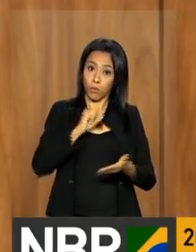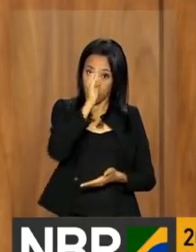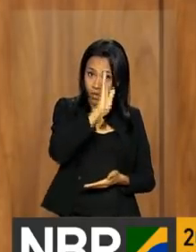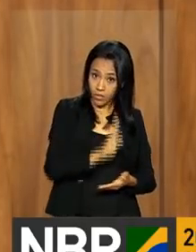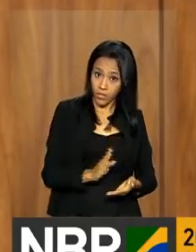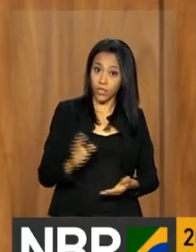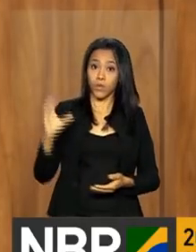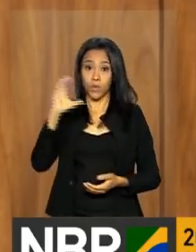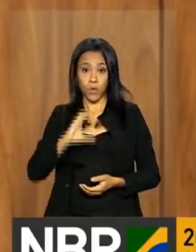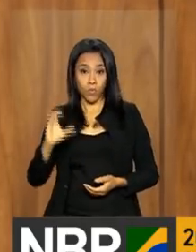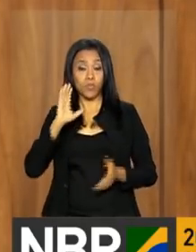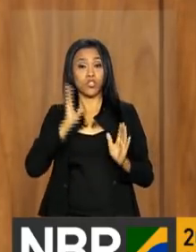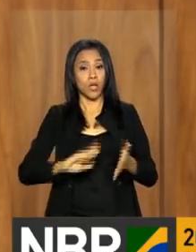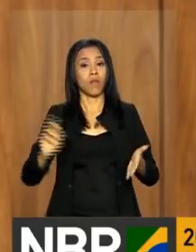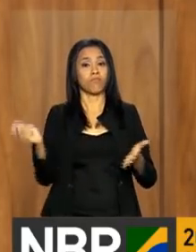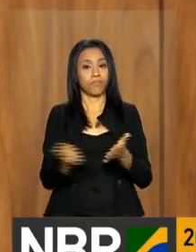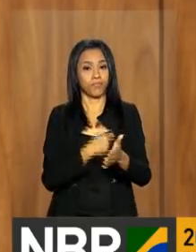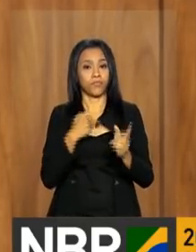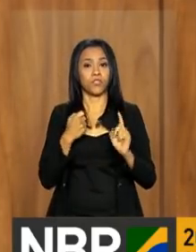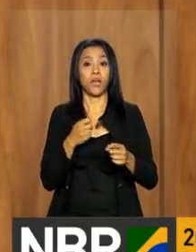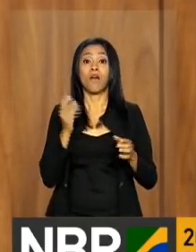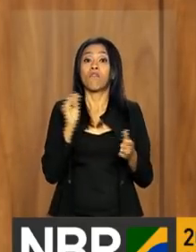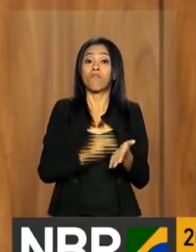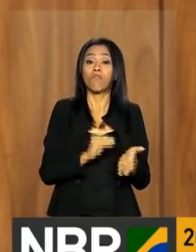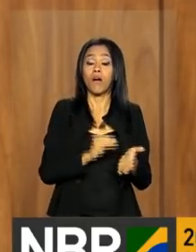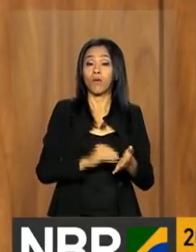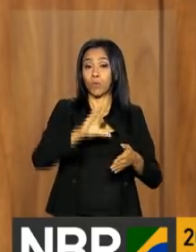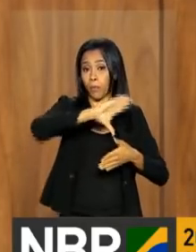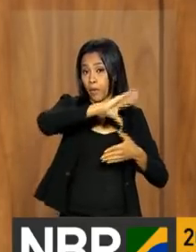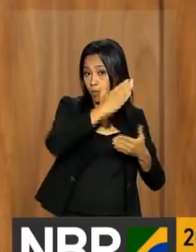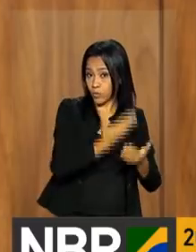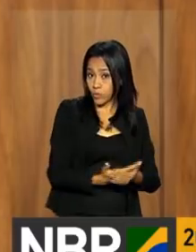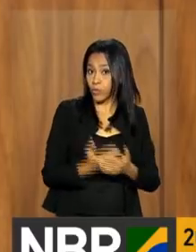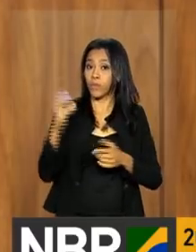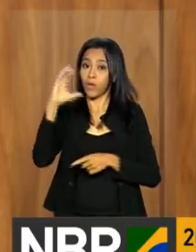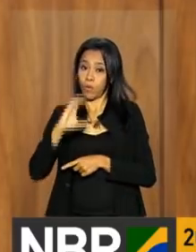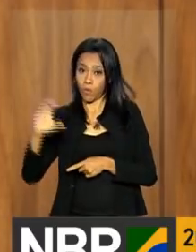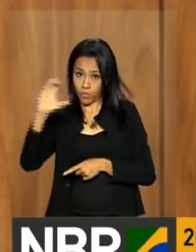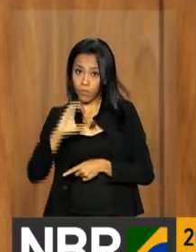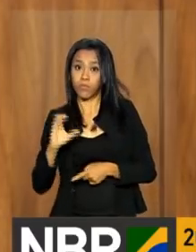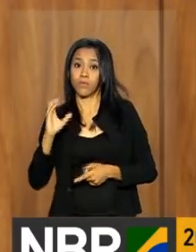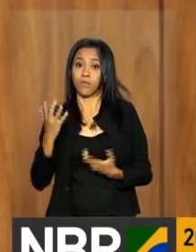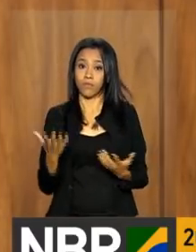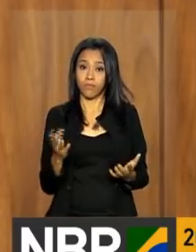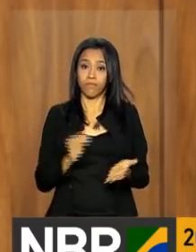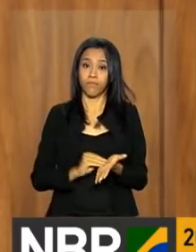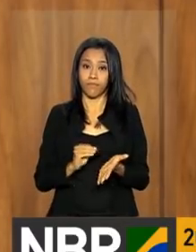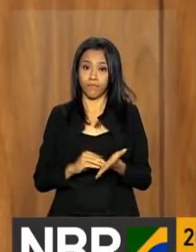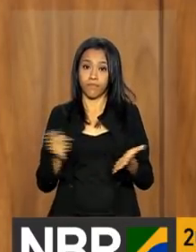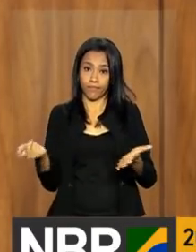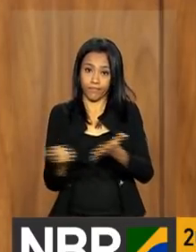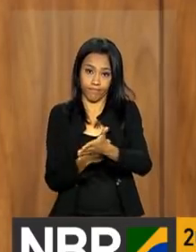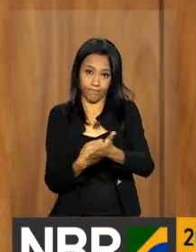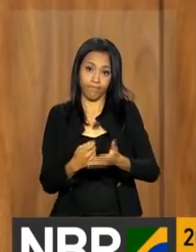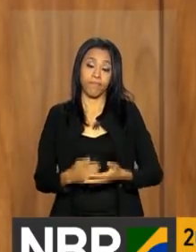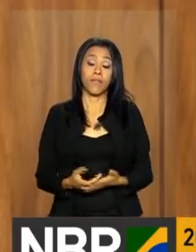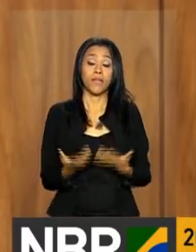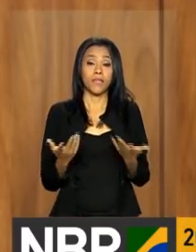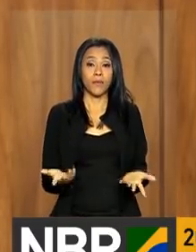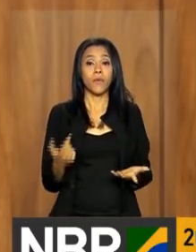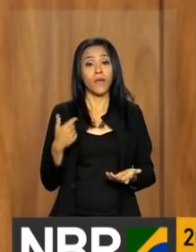já foi feito, mas o Mercosul e a Colômbia. E eu sugeri